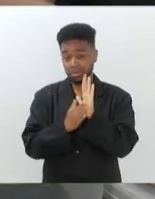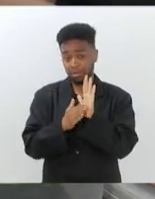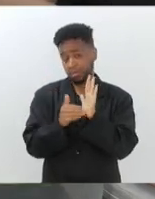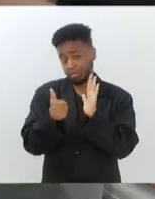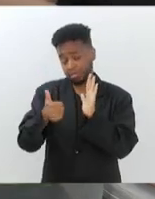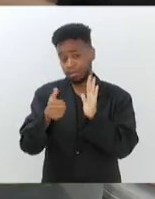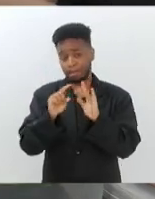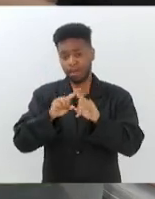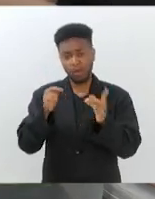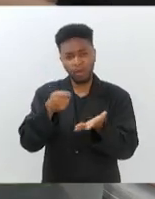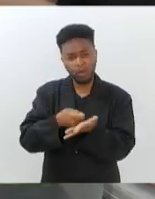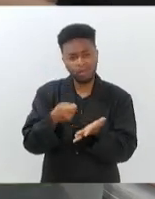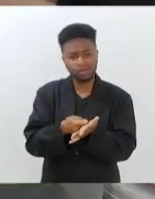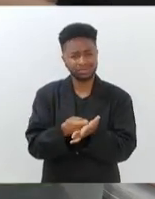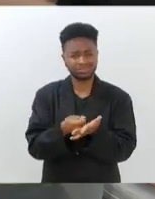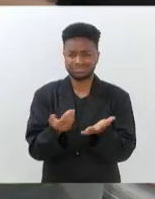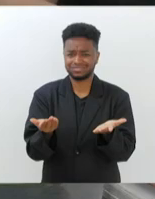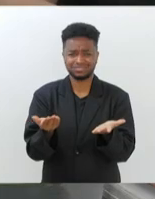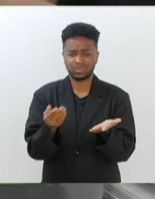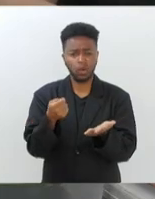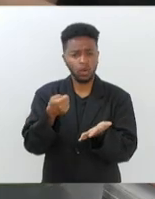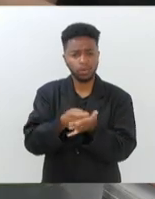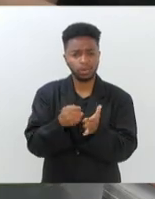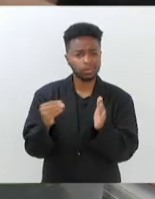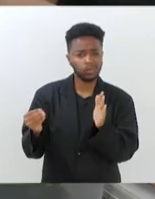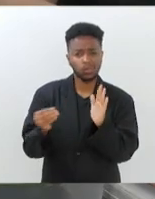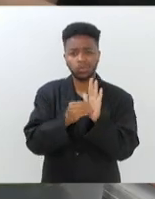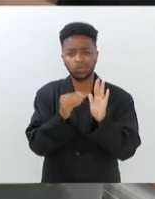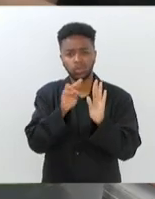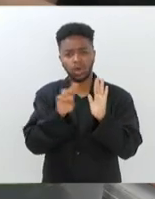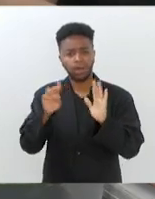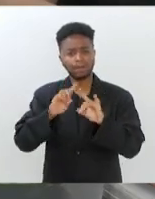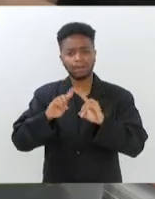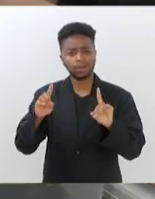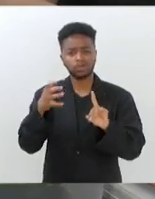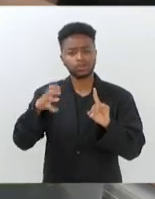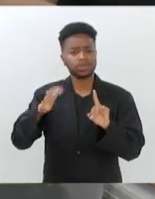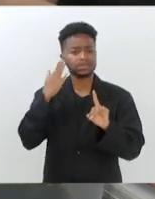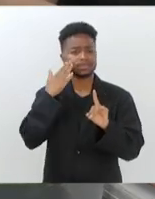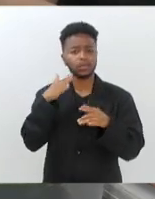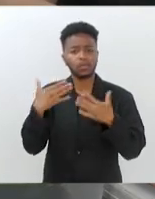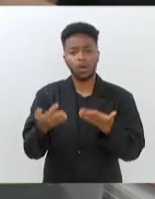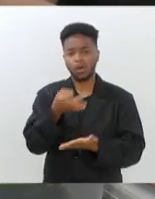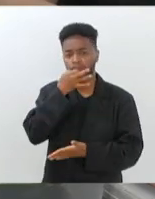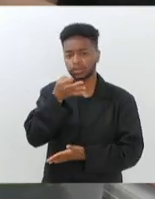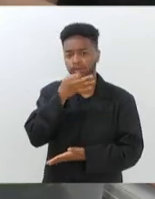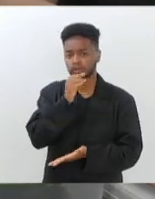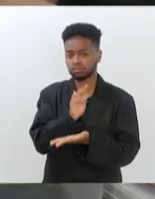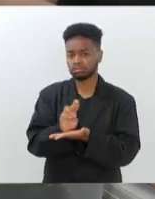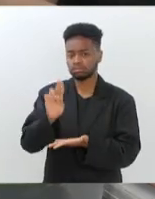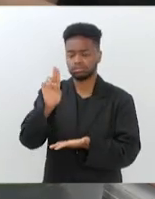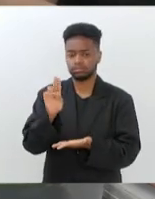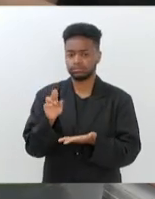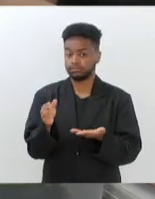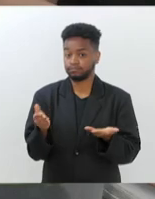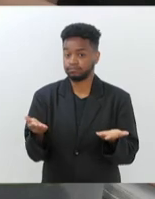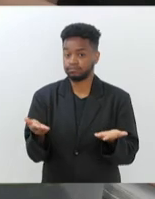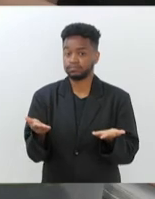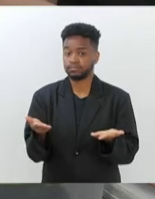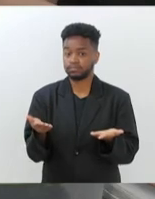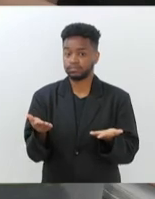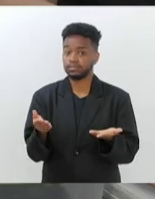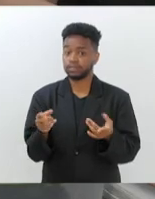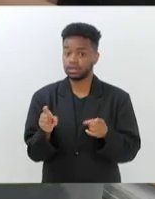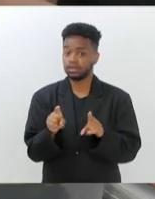é impor se você impõe um nome sem ouvir o conselho Universitário eh você